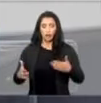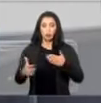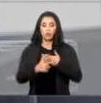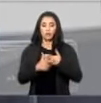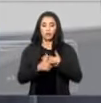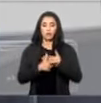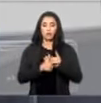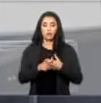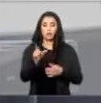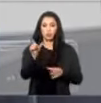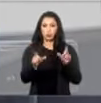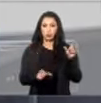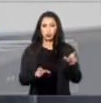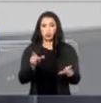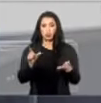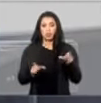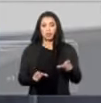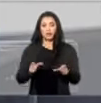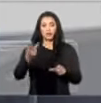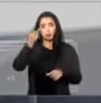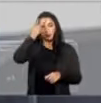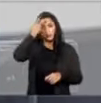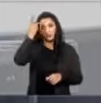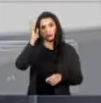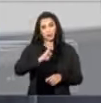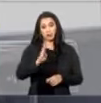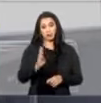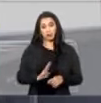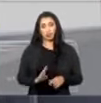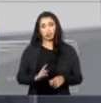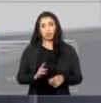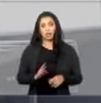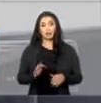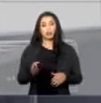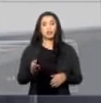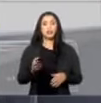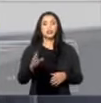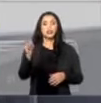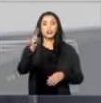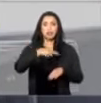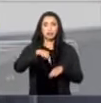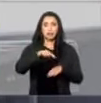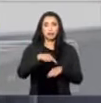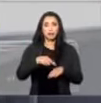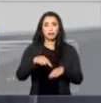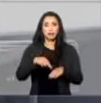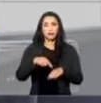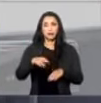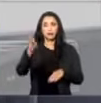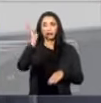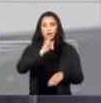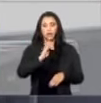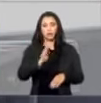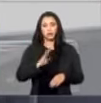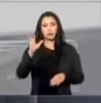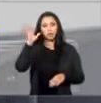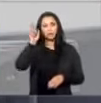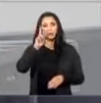peculiar sensibilidade brasileira no concerto das nações? O Brasil, historicamente e, de certa